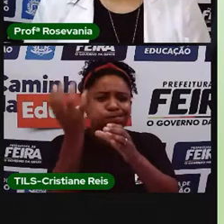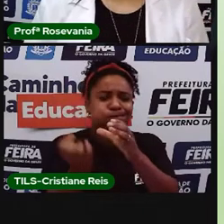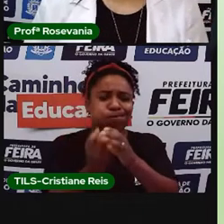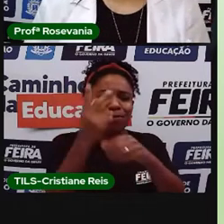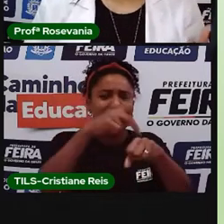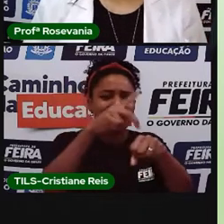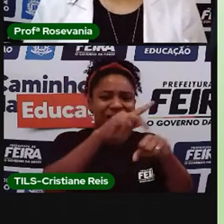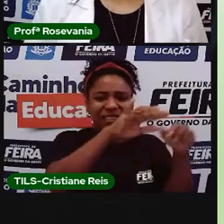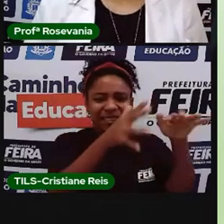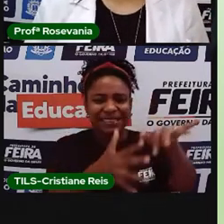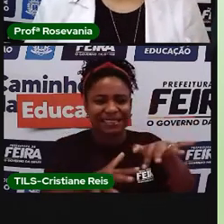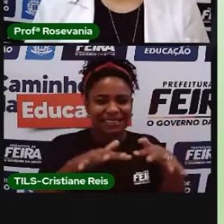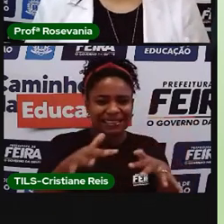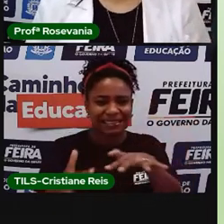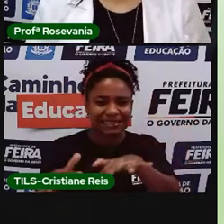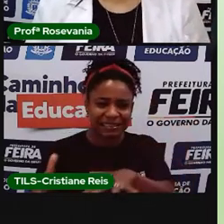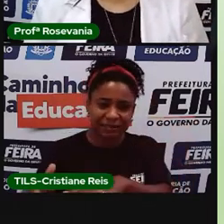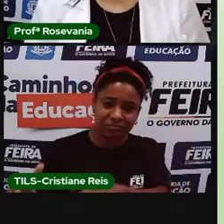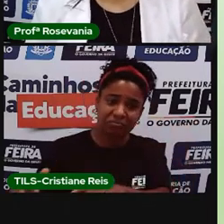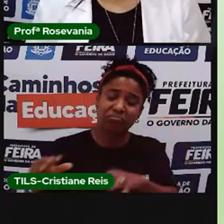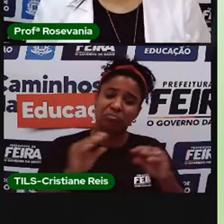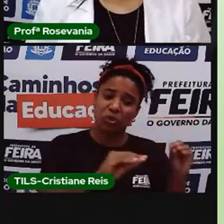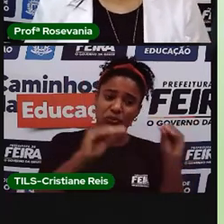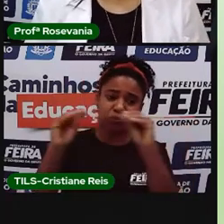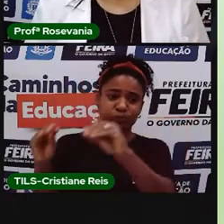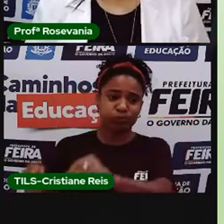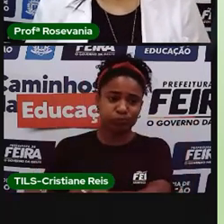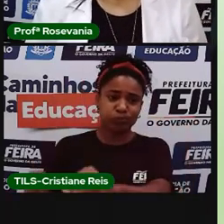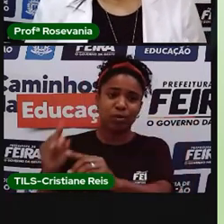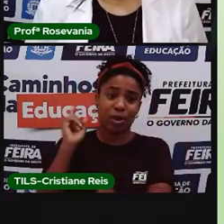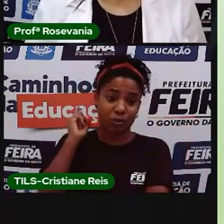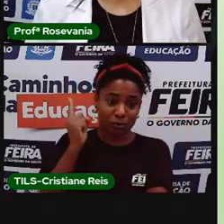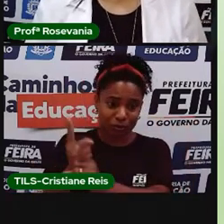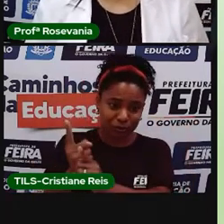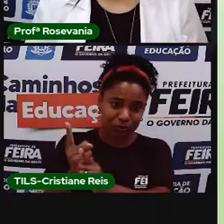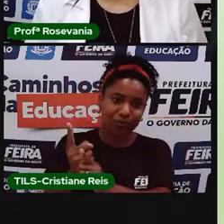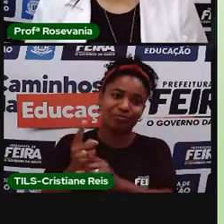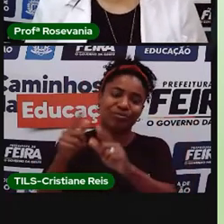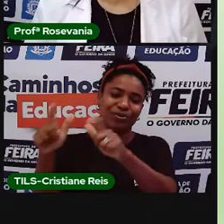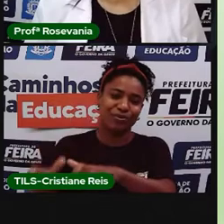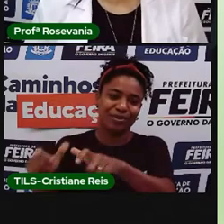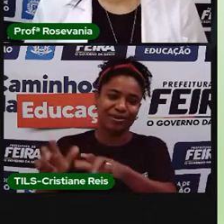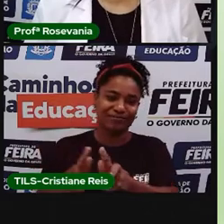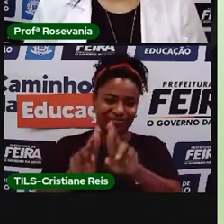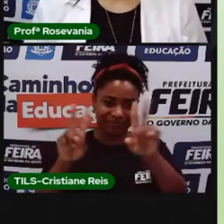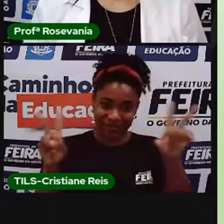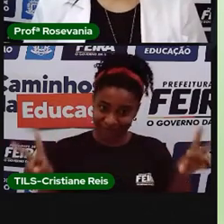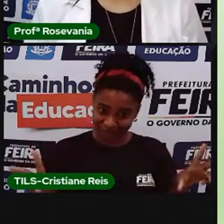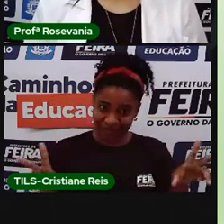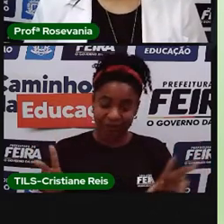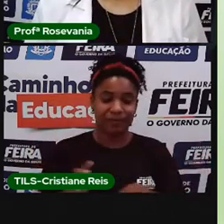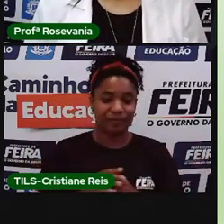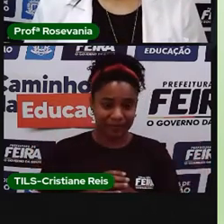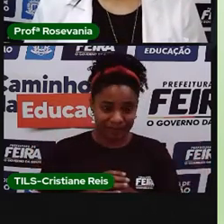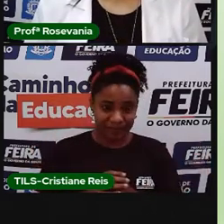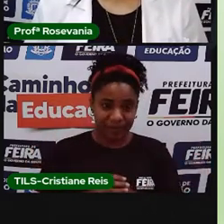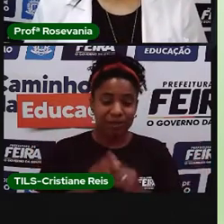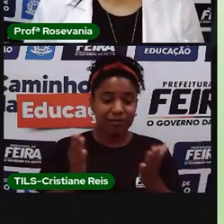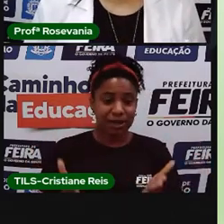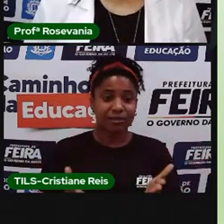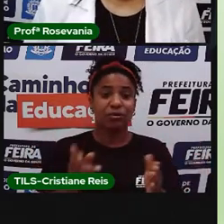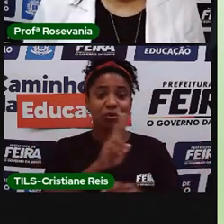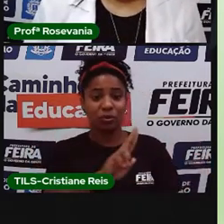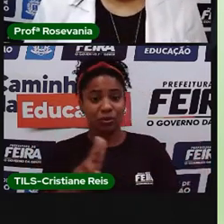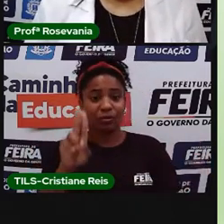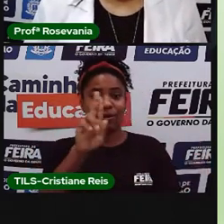mesmo levando de um canto para outro, pode ter sido perdido e achado lá. Então, essa parte ainda não está bem explicada, mas ele é considerado de